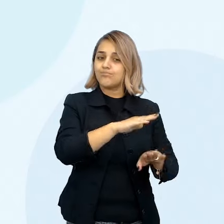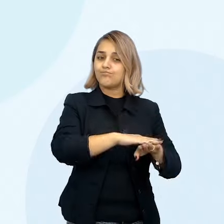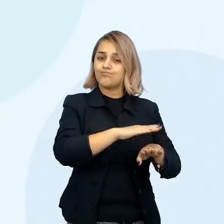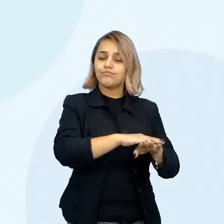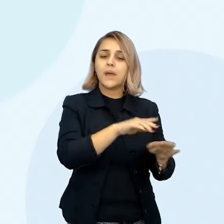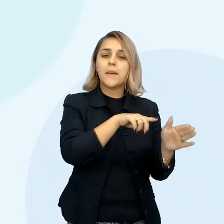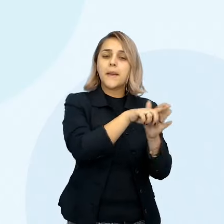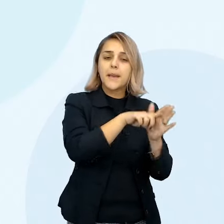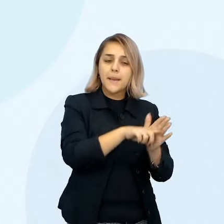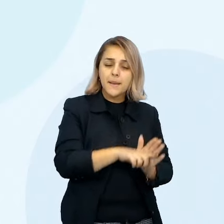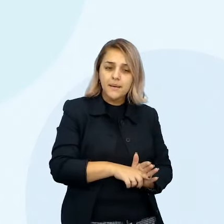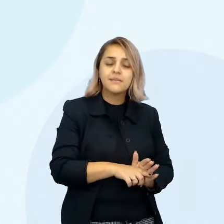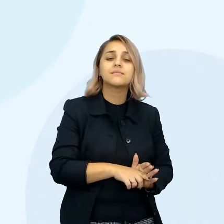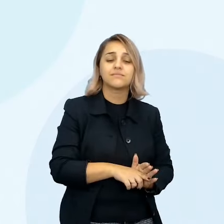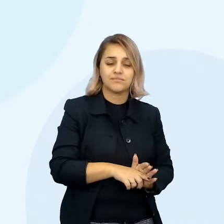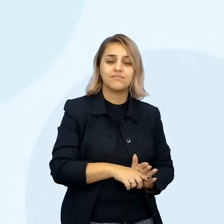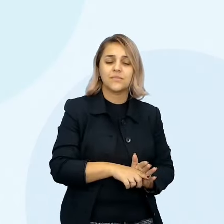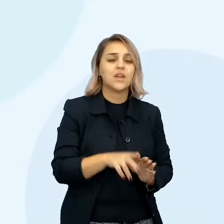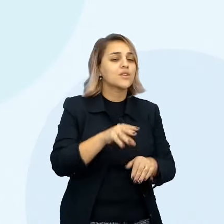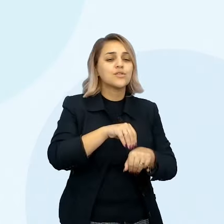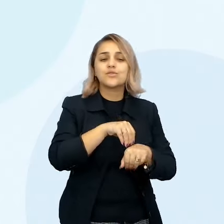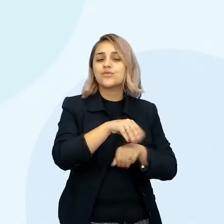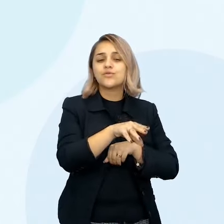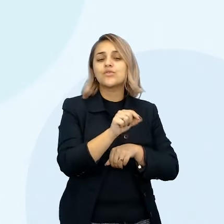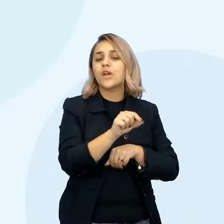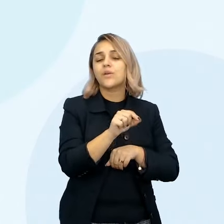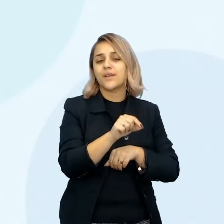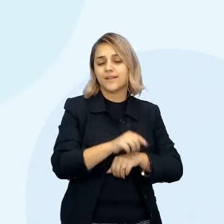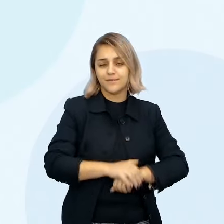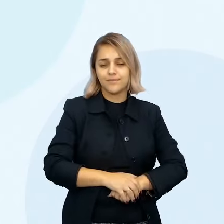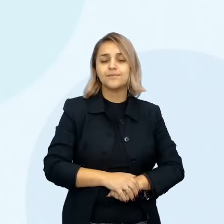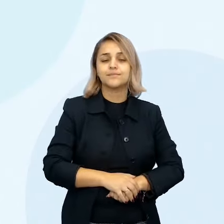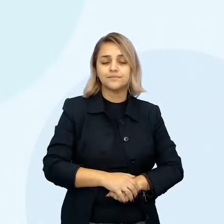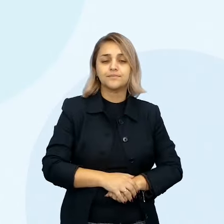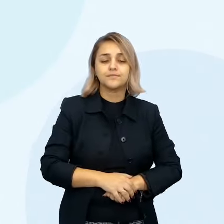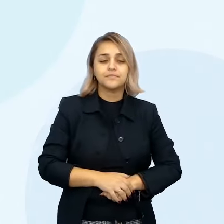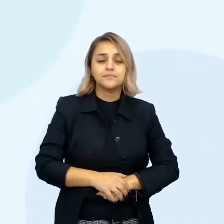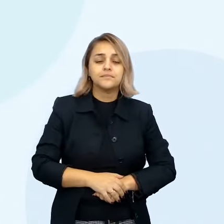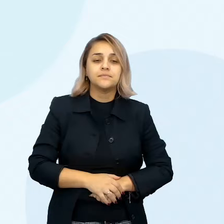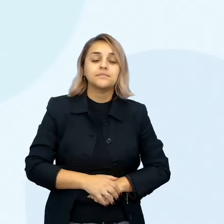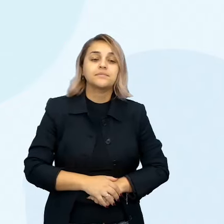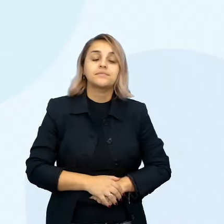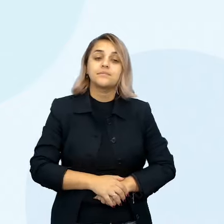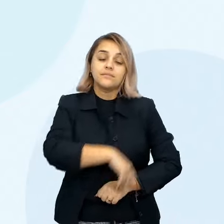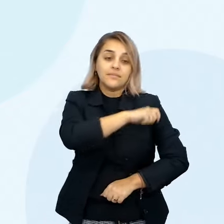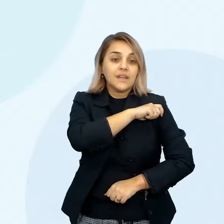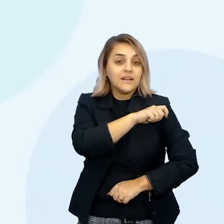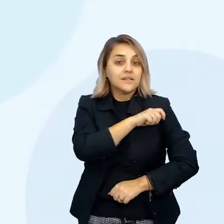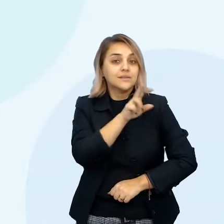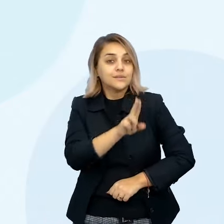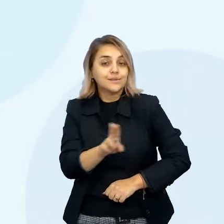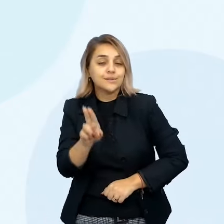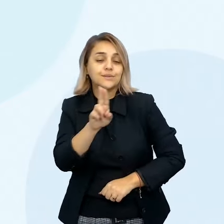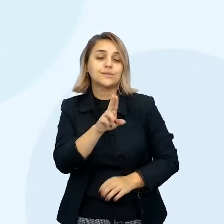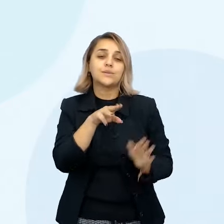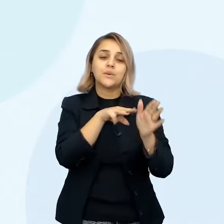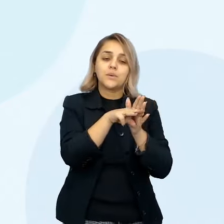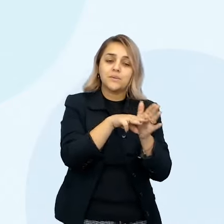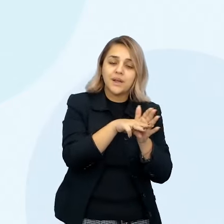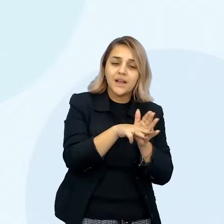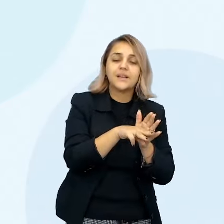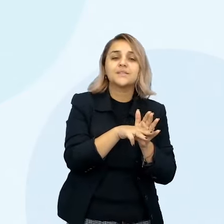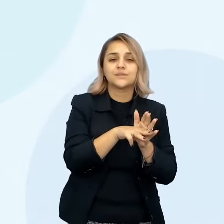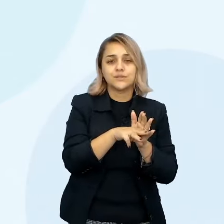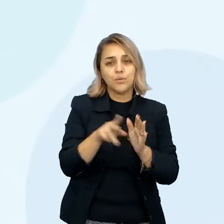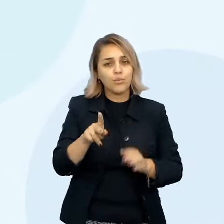Então, o que se sugere nessa sala de aula invertida? Que o aluno utilize a metodologia que o